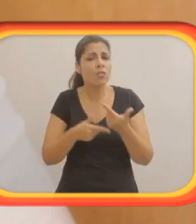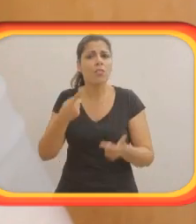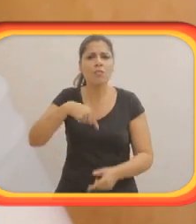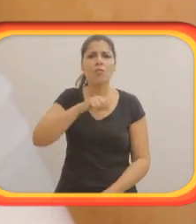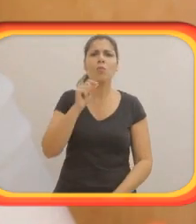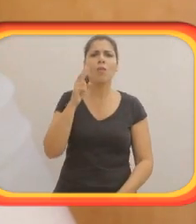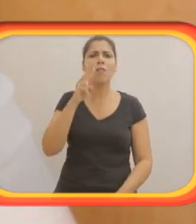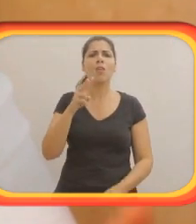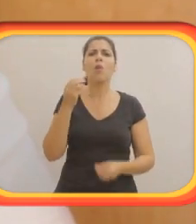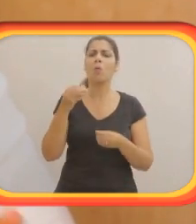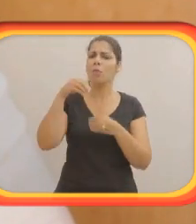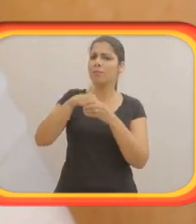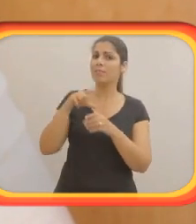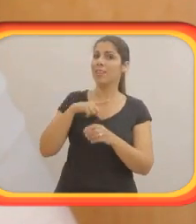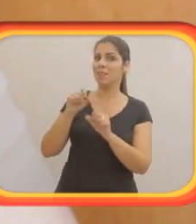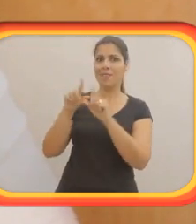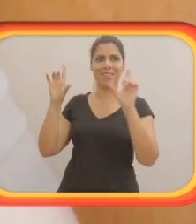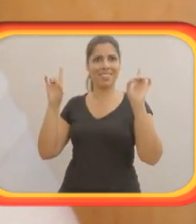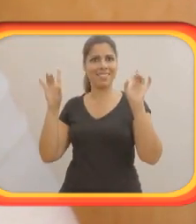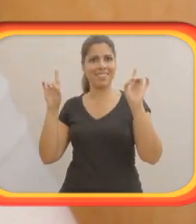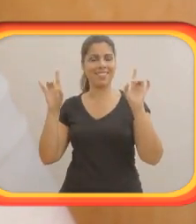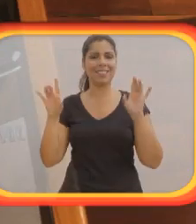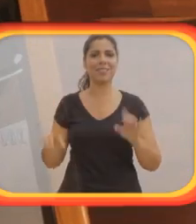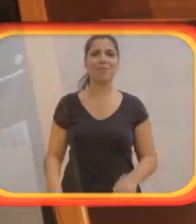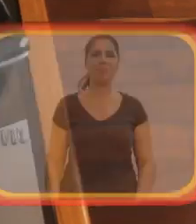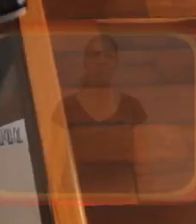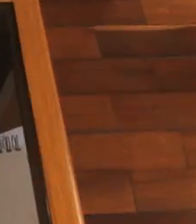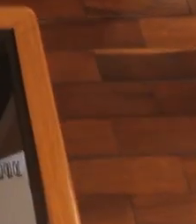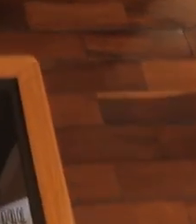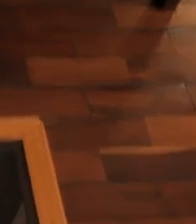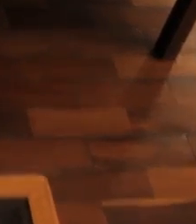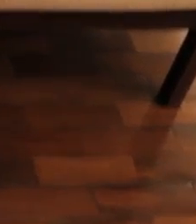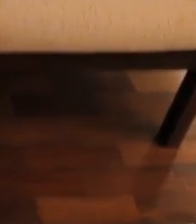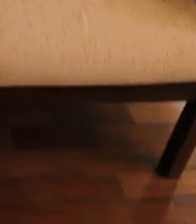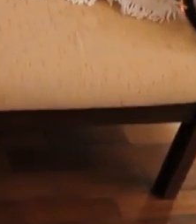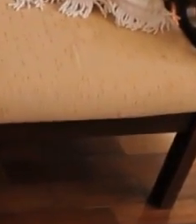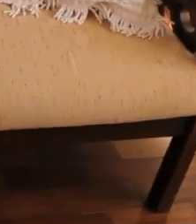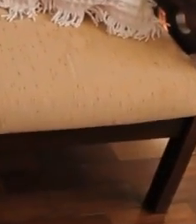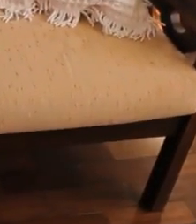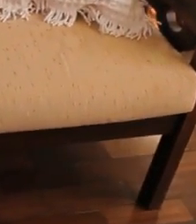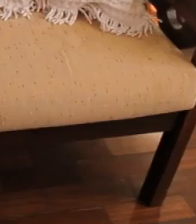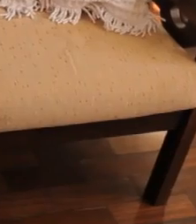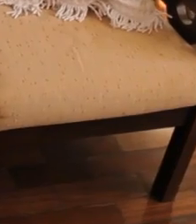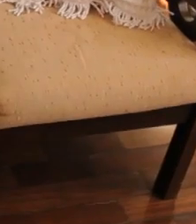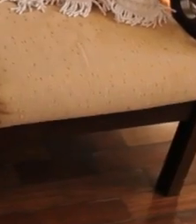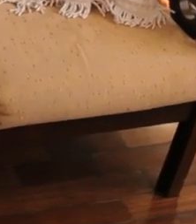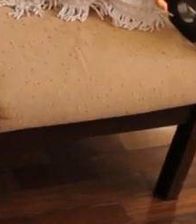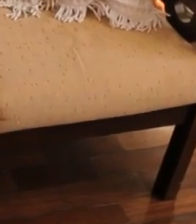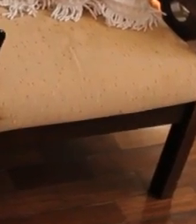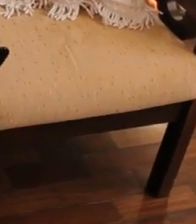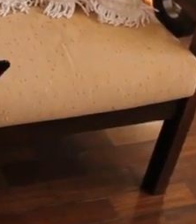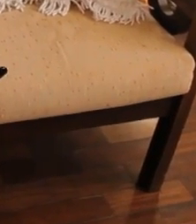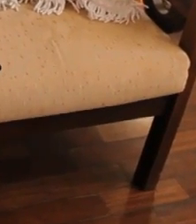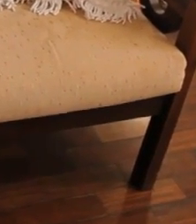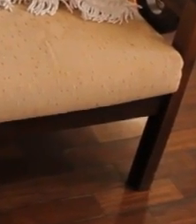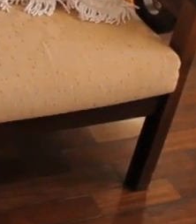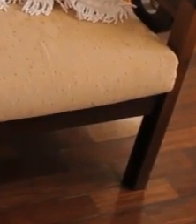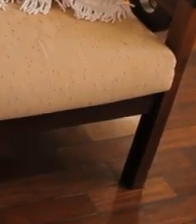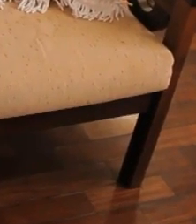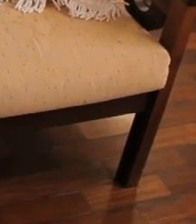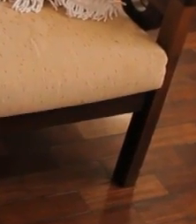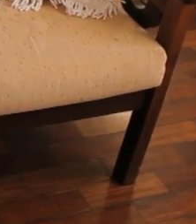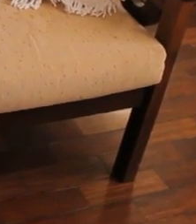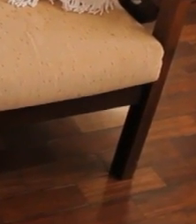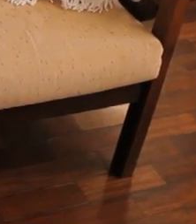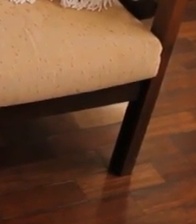onde funciona. E, geralmente, eles recorrem ao programa especial. Sentada em um sofá, Eneida pega o notebook de cima de uma mesa de centro